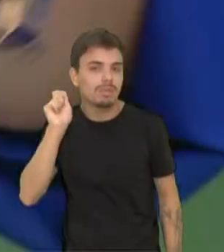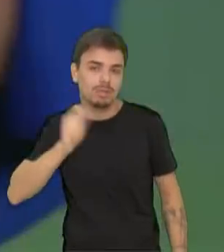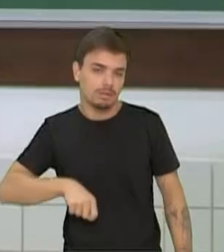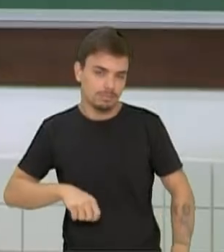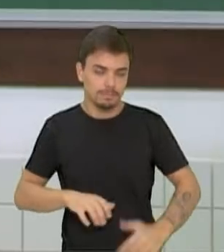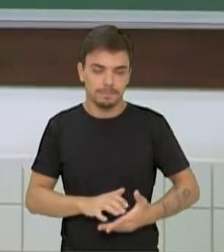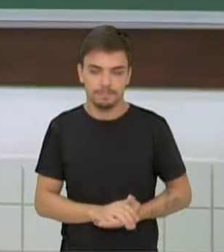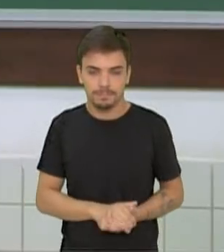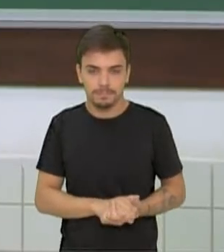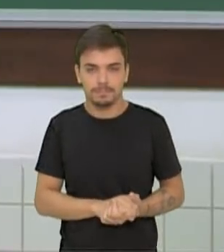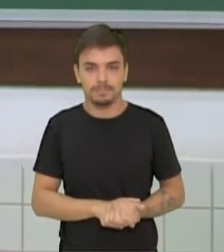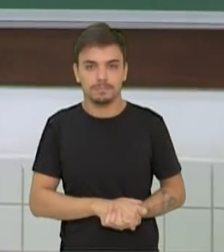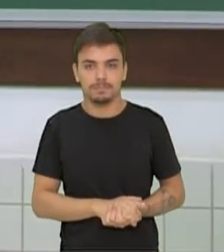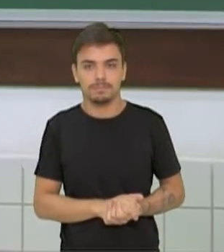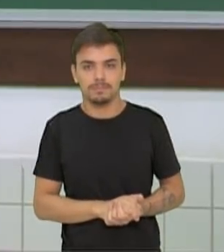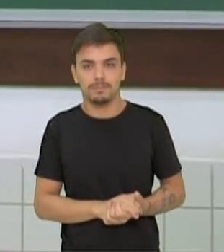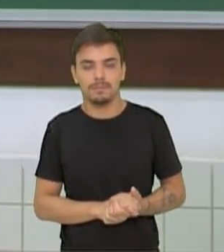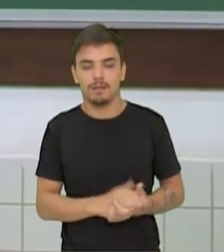beleza?